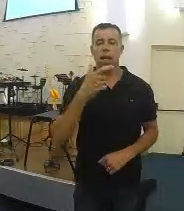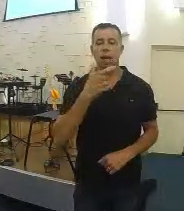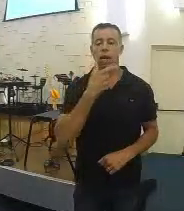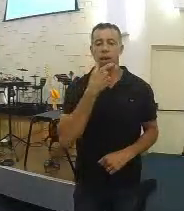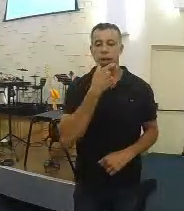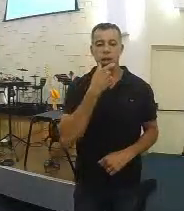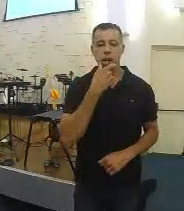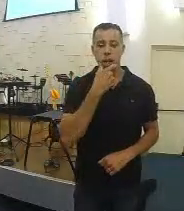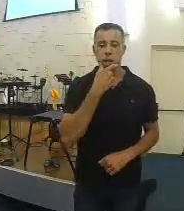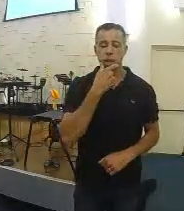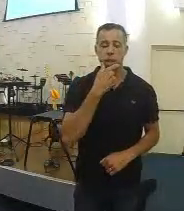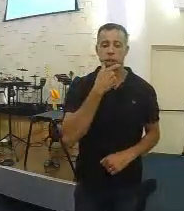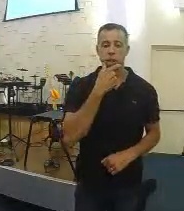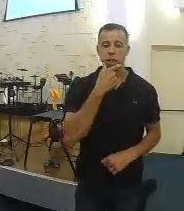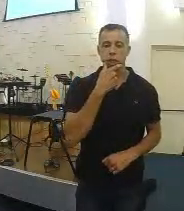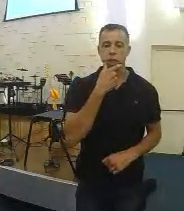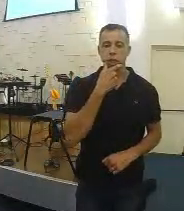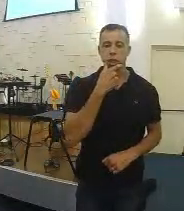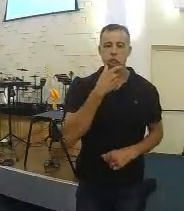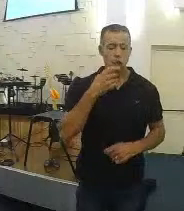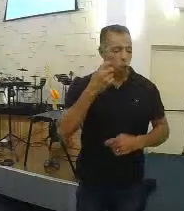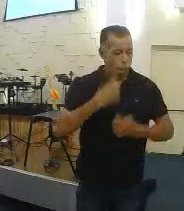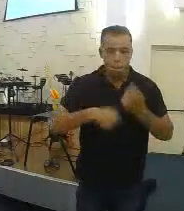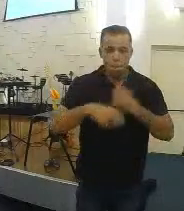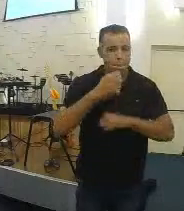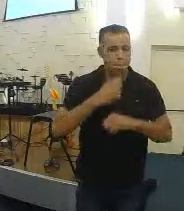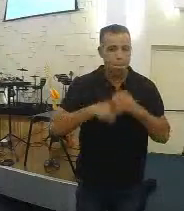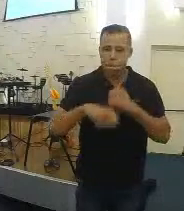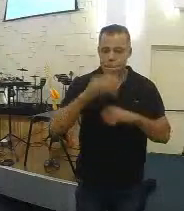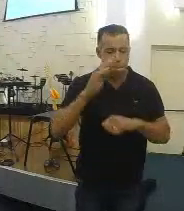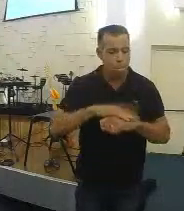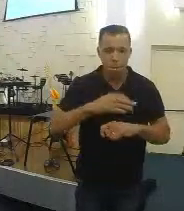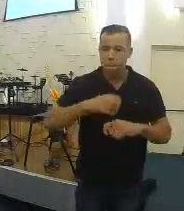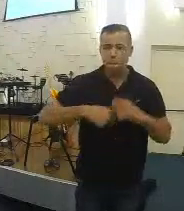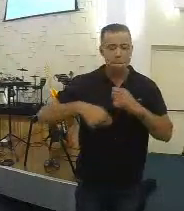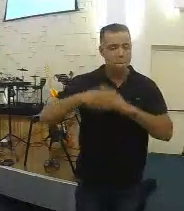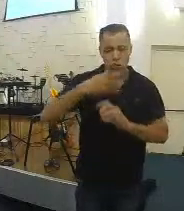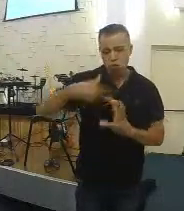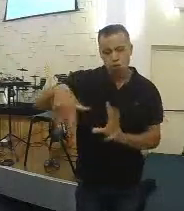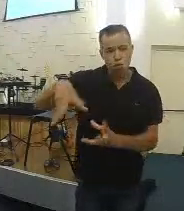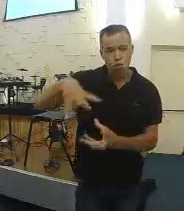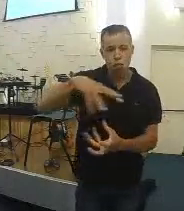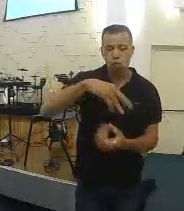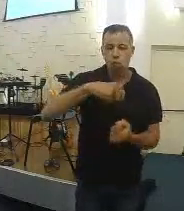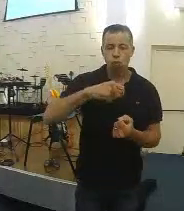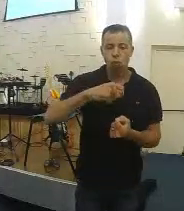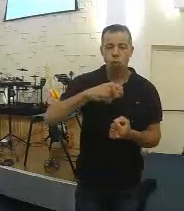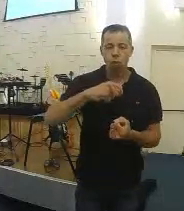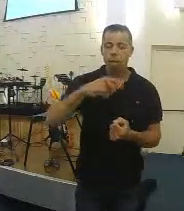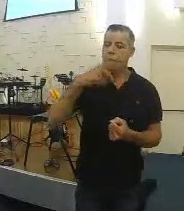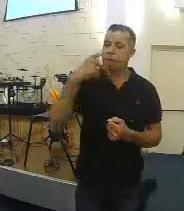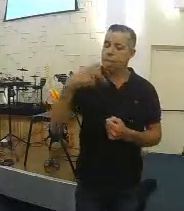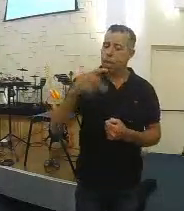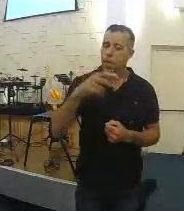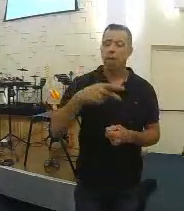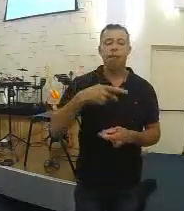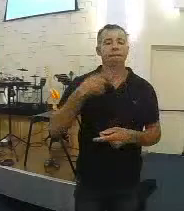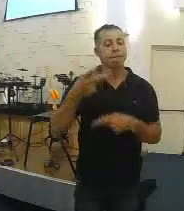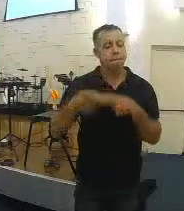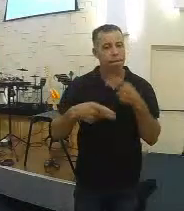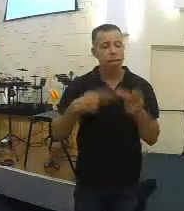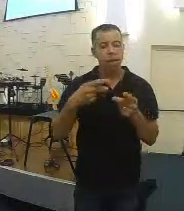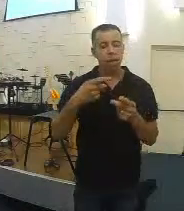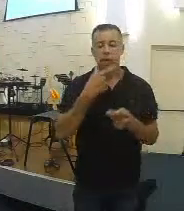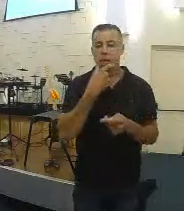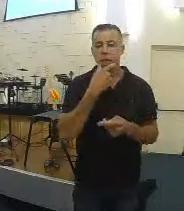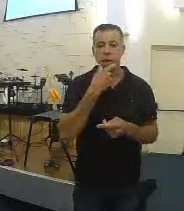maior potência econômica mundial. É dela que falamos, da